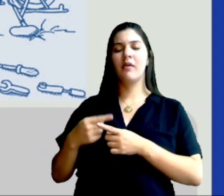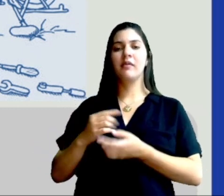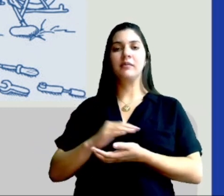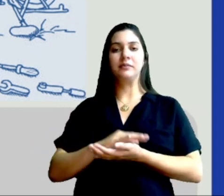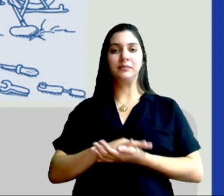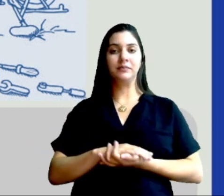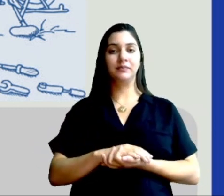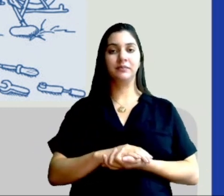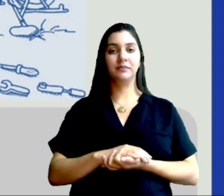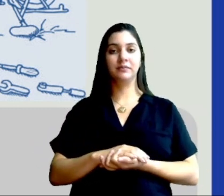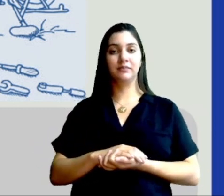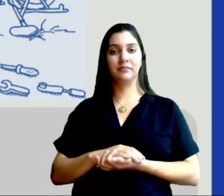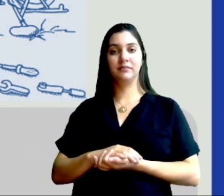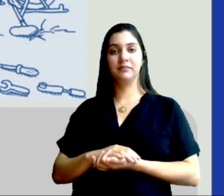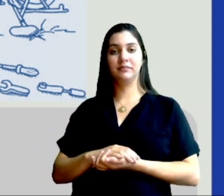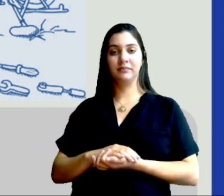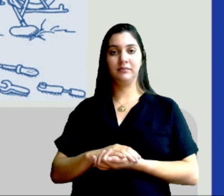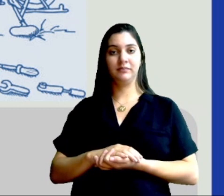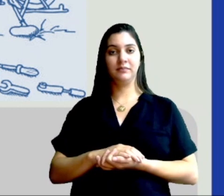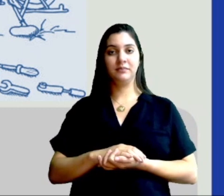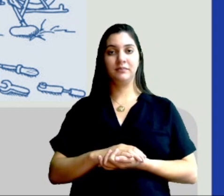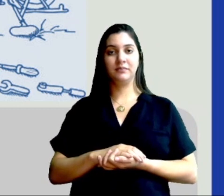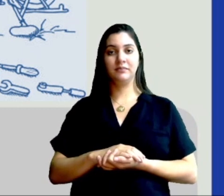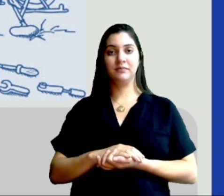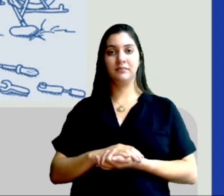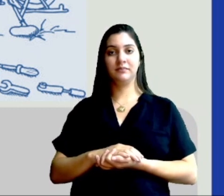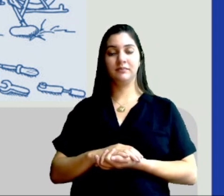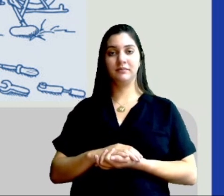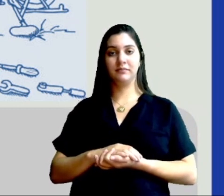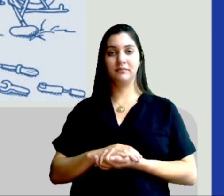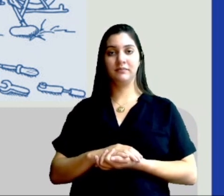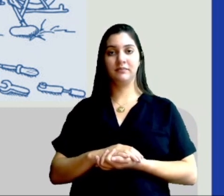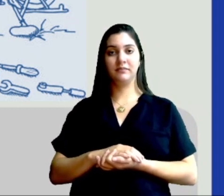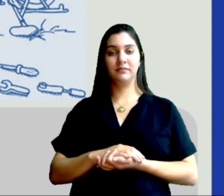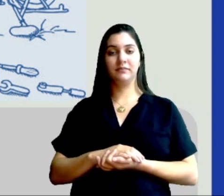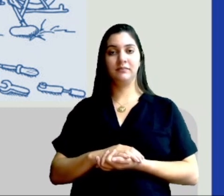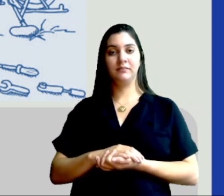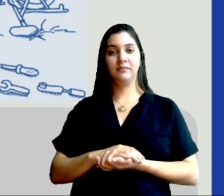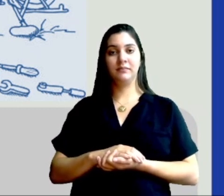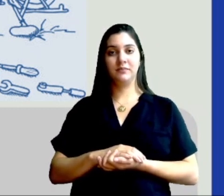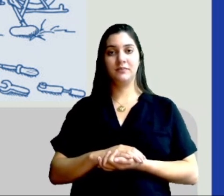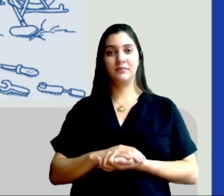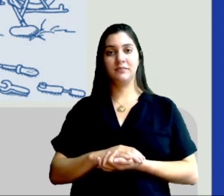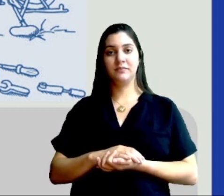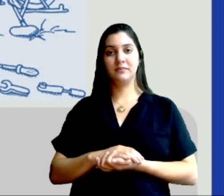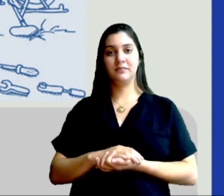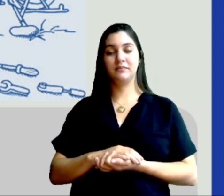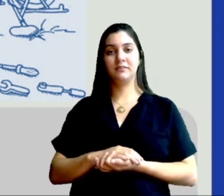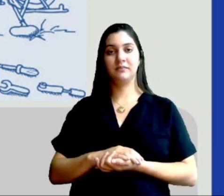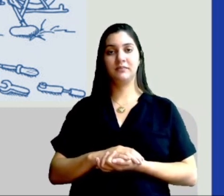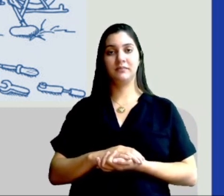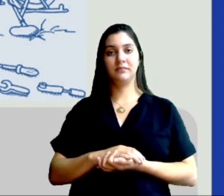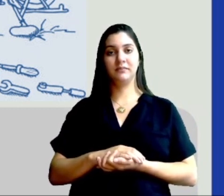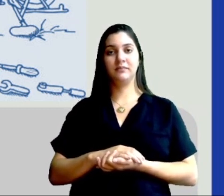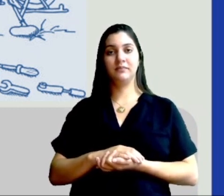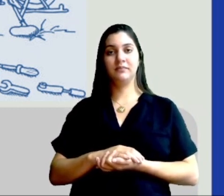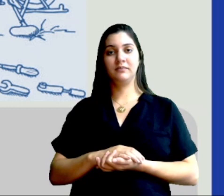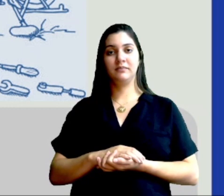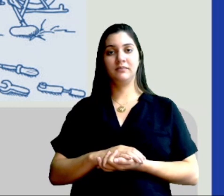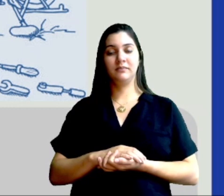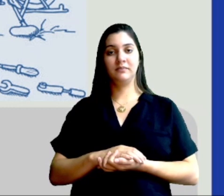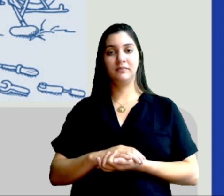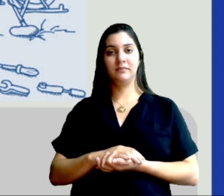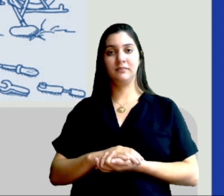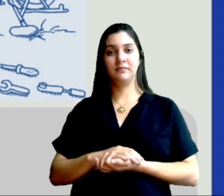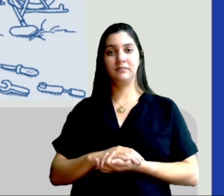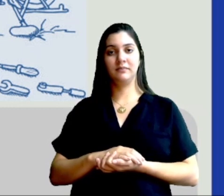bici, Jorge? ¿Se habrá caído de la bicicleta o habrá tenido una avería? Oh no, en una hora queríamos